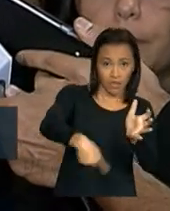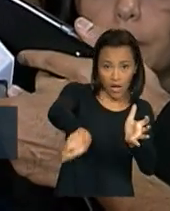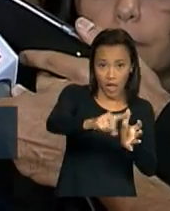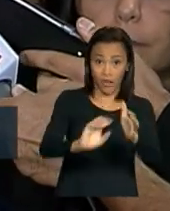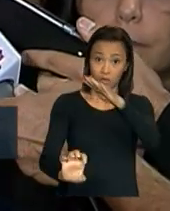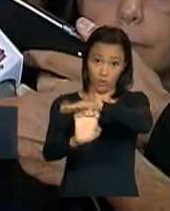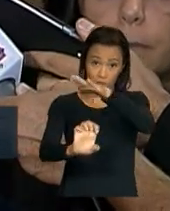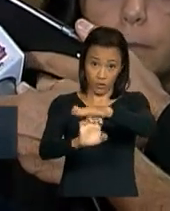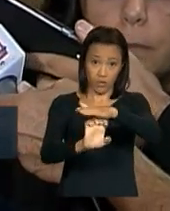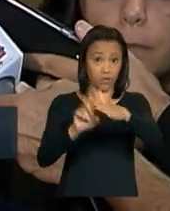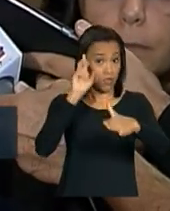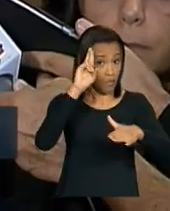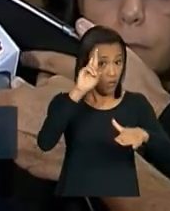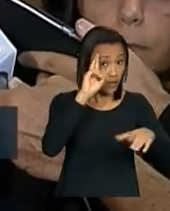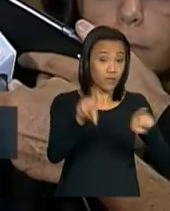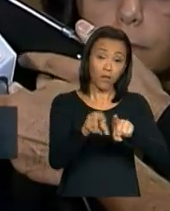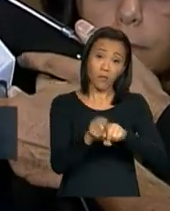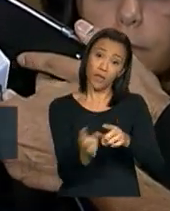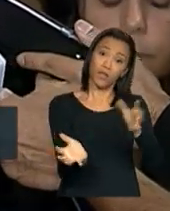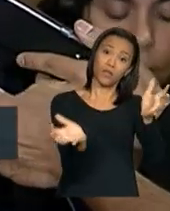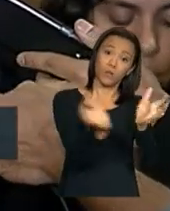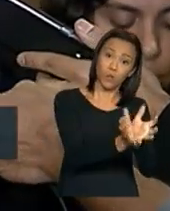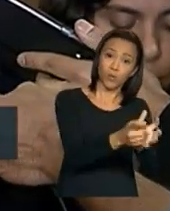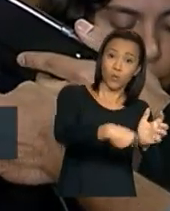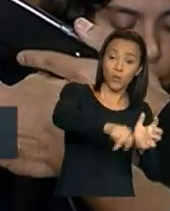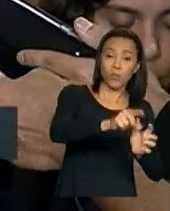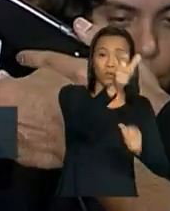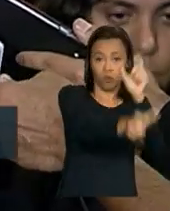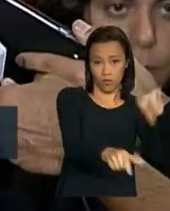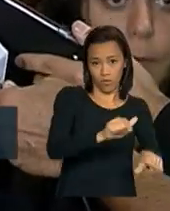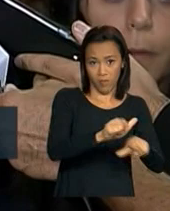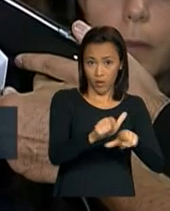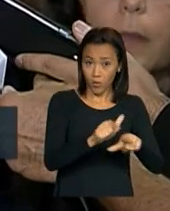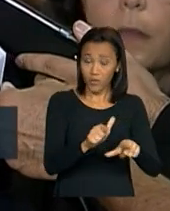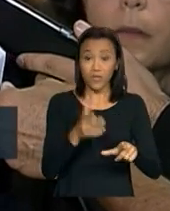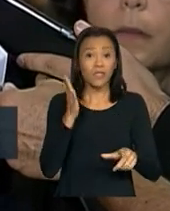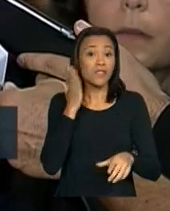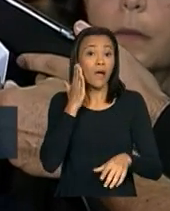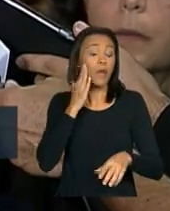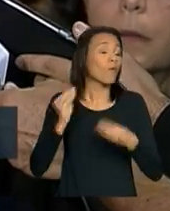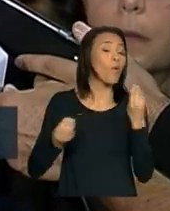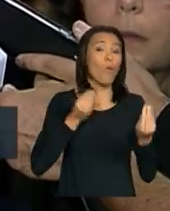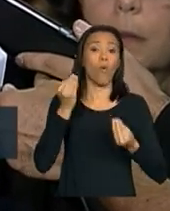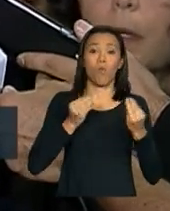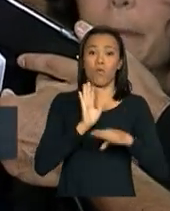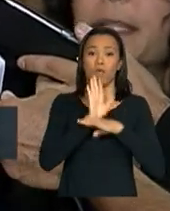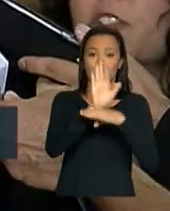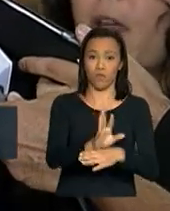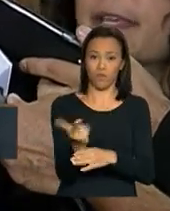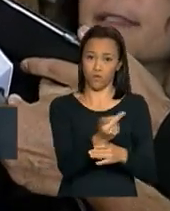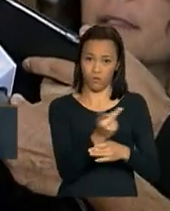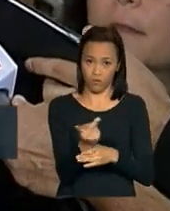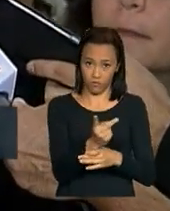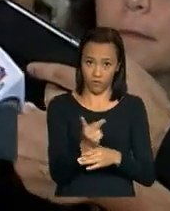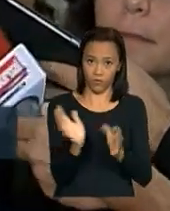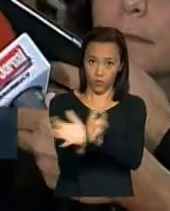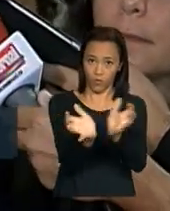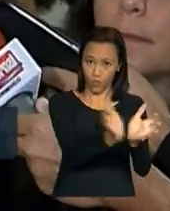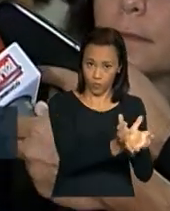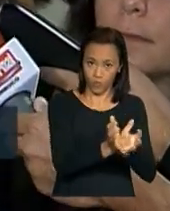empresarial como do setor dos trabalhadores para buscar uma saída que atenda a todos e principalmente atenda ao país. Ministro, aí você